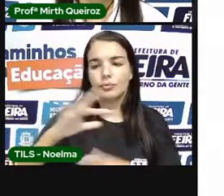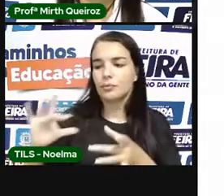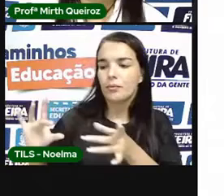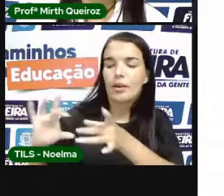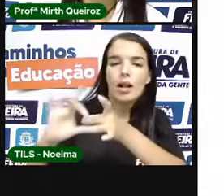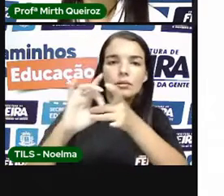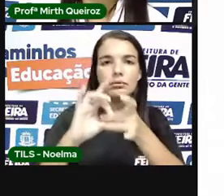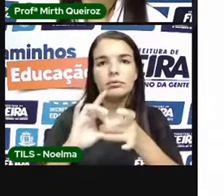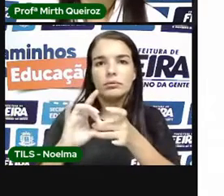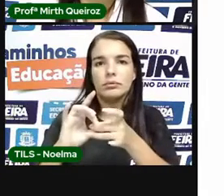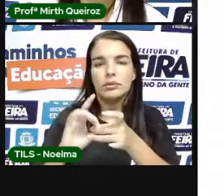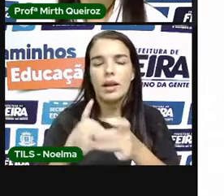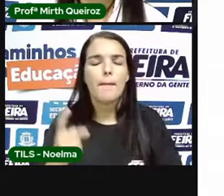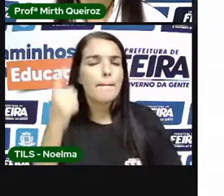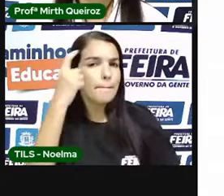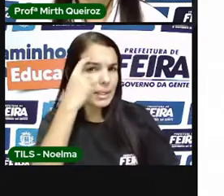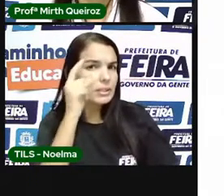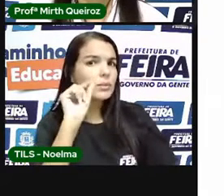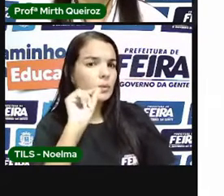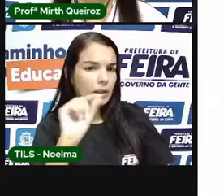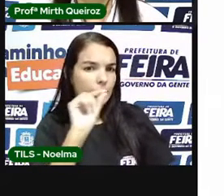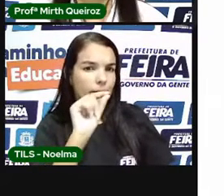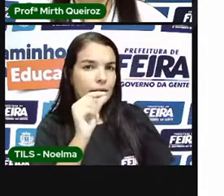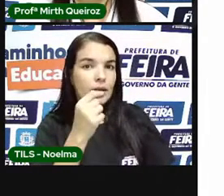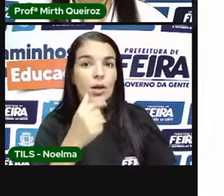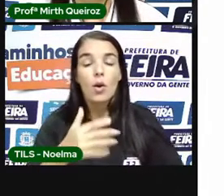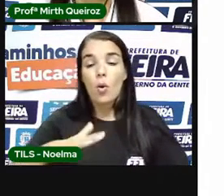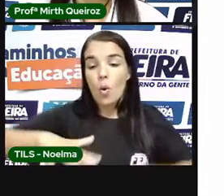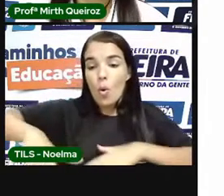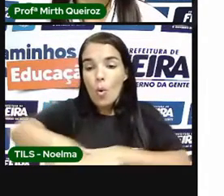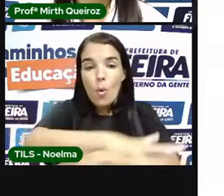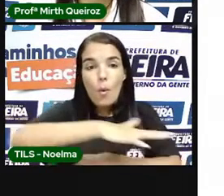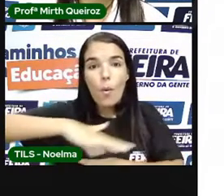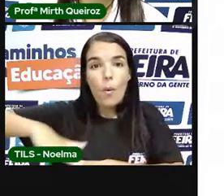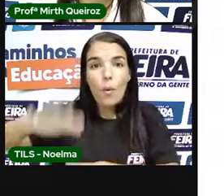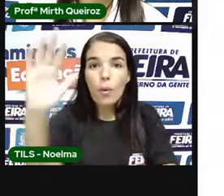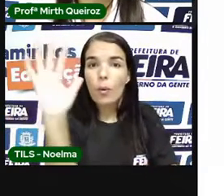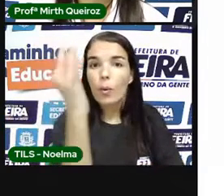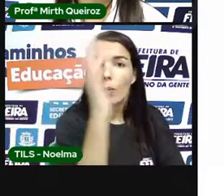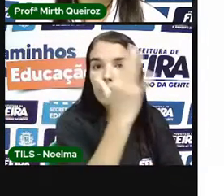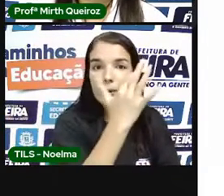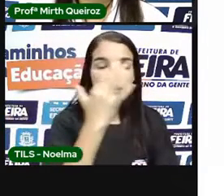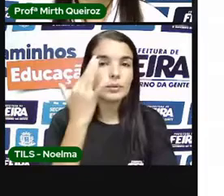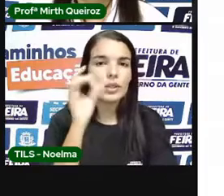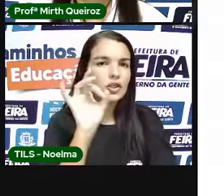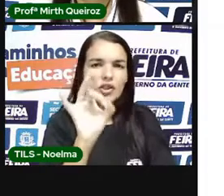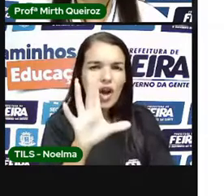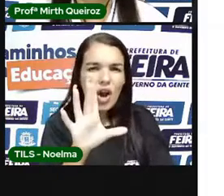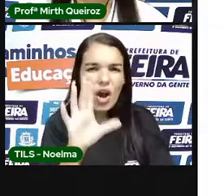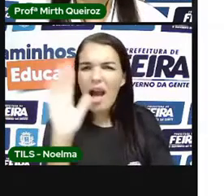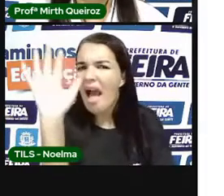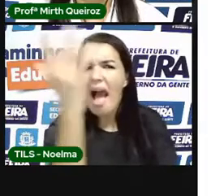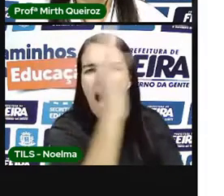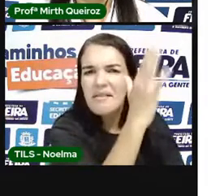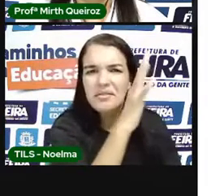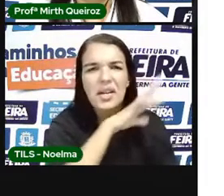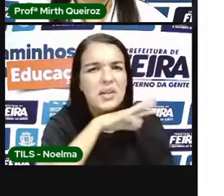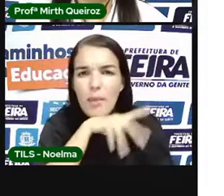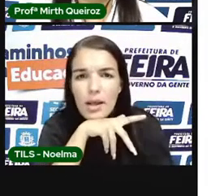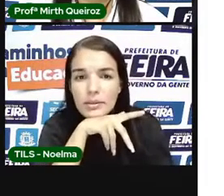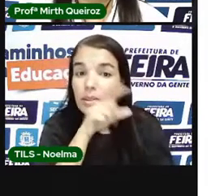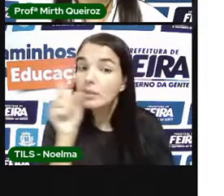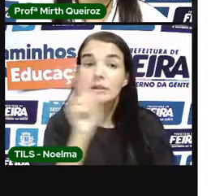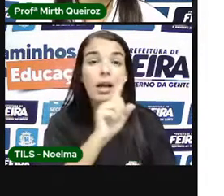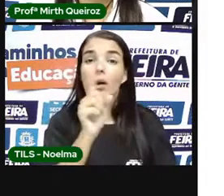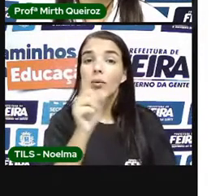somente a natureza Mas sim onde quer que nós vivamos É todo lugar no qual